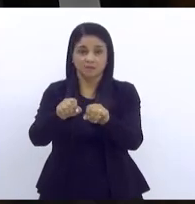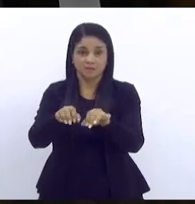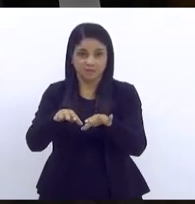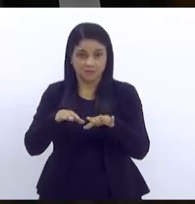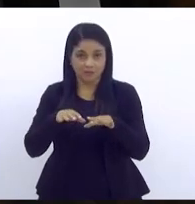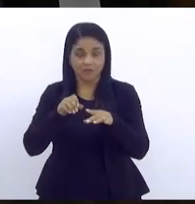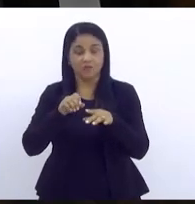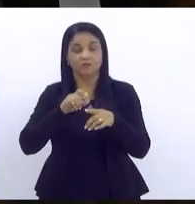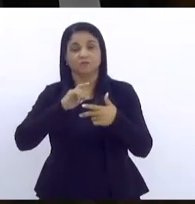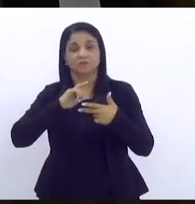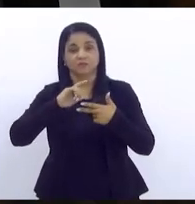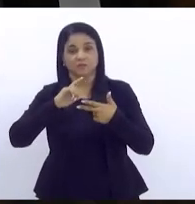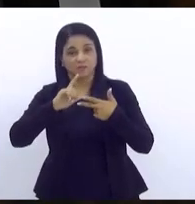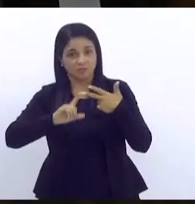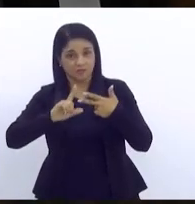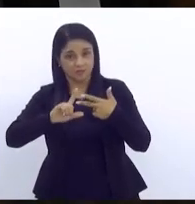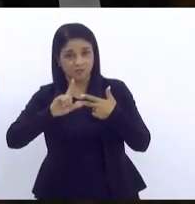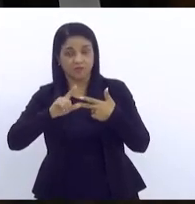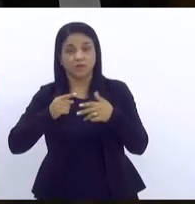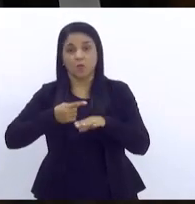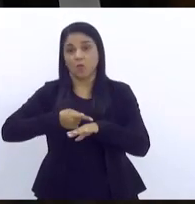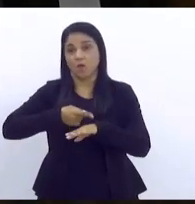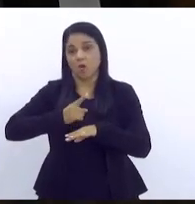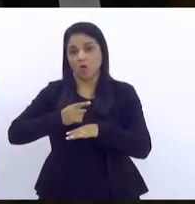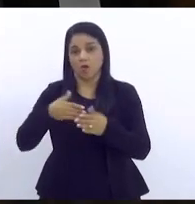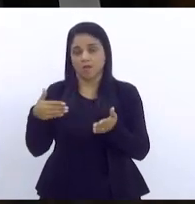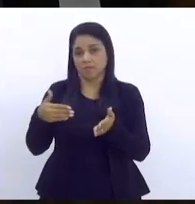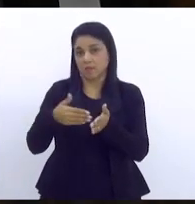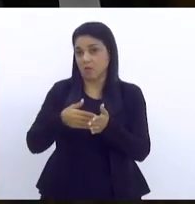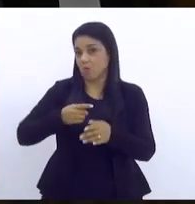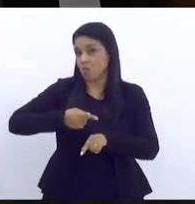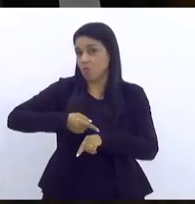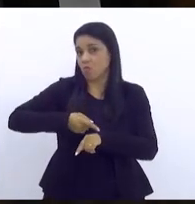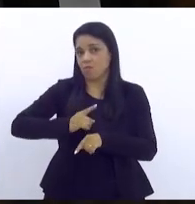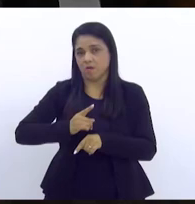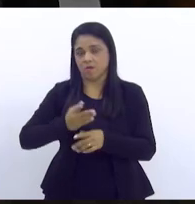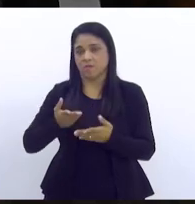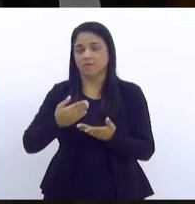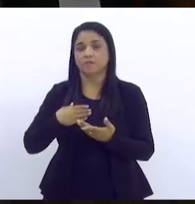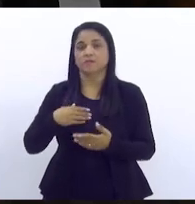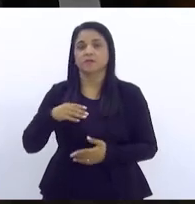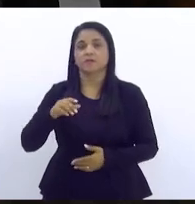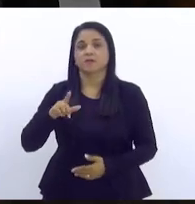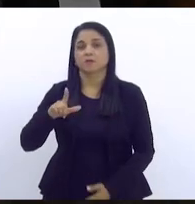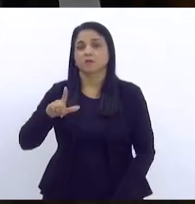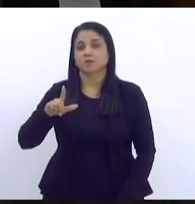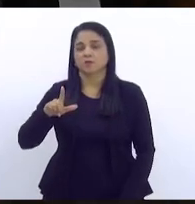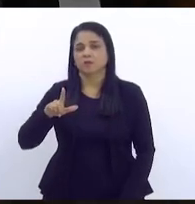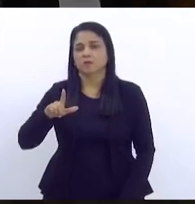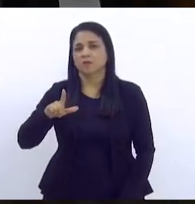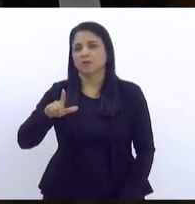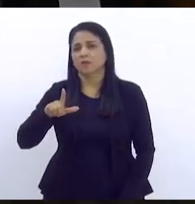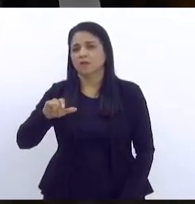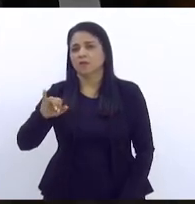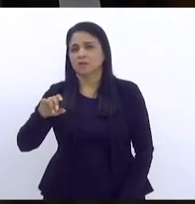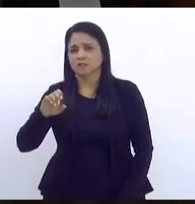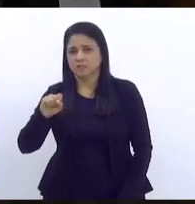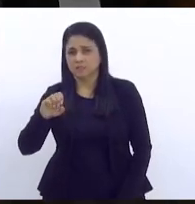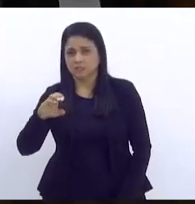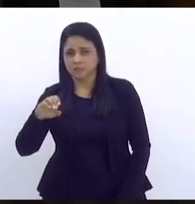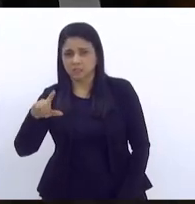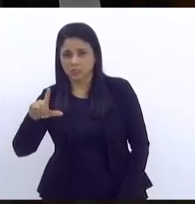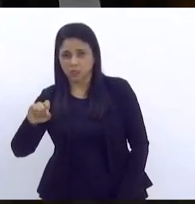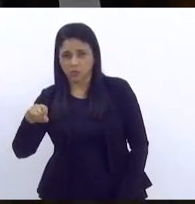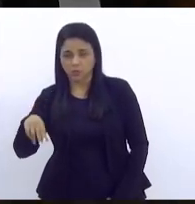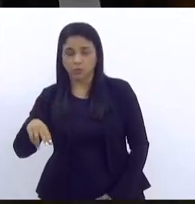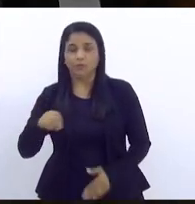teto É 1 hora vou chamando aqui já logo e Licínio Machado que é presidente do comitê pelo bloco um